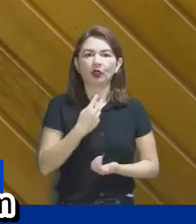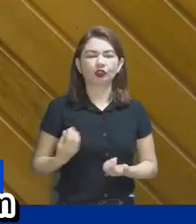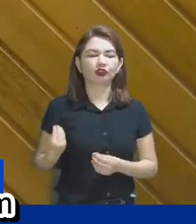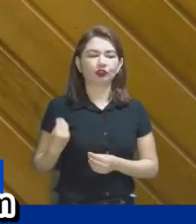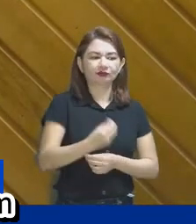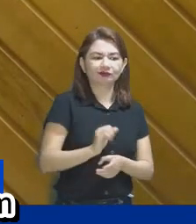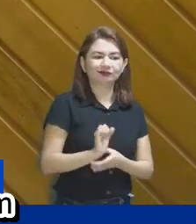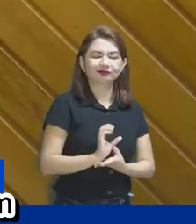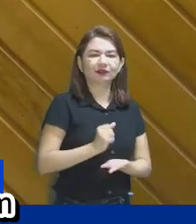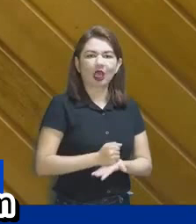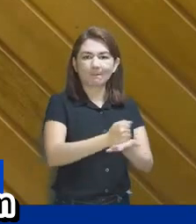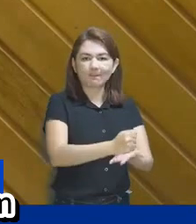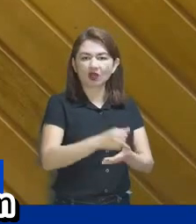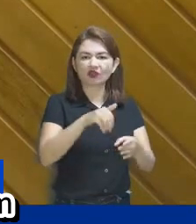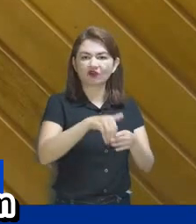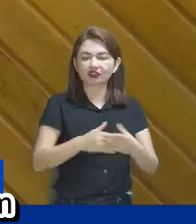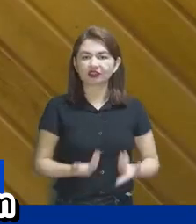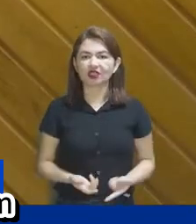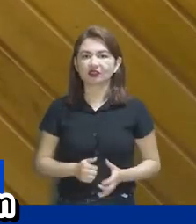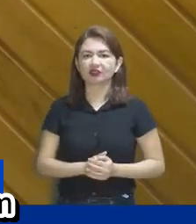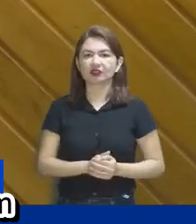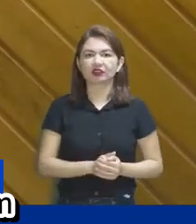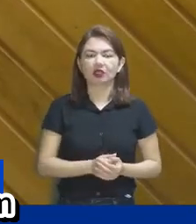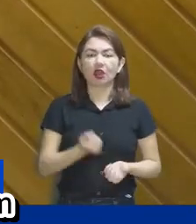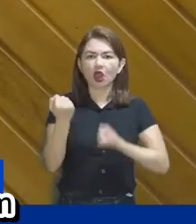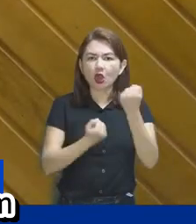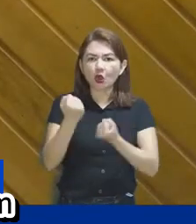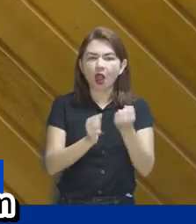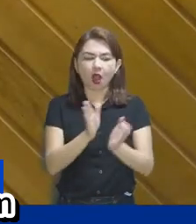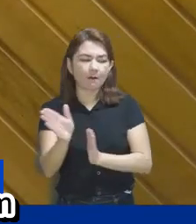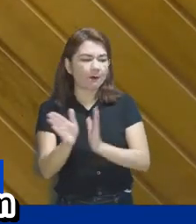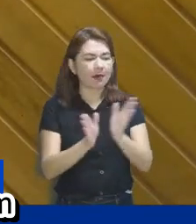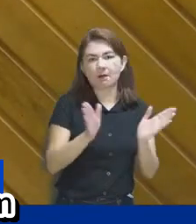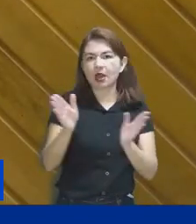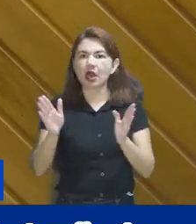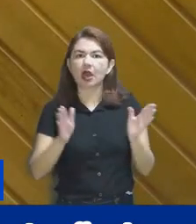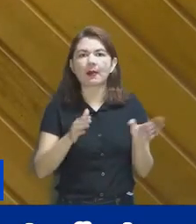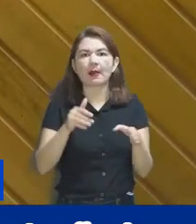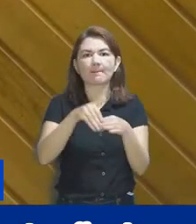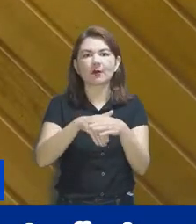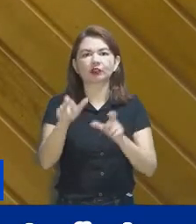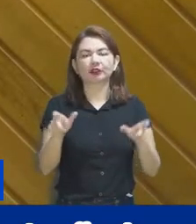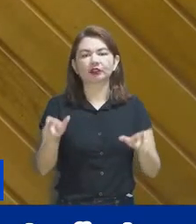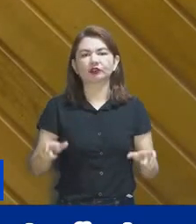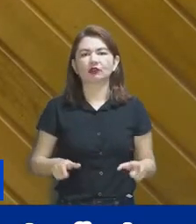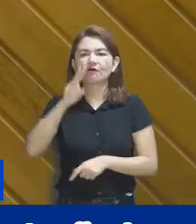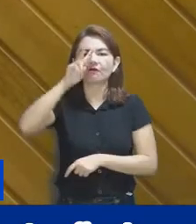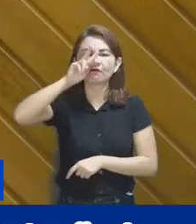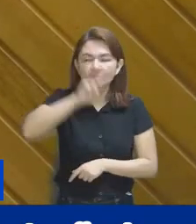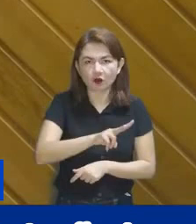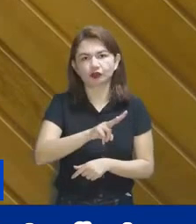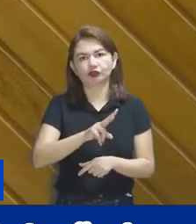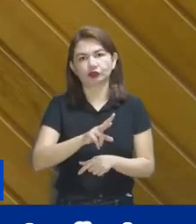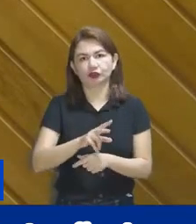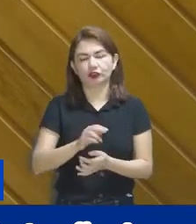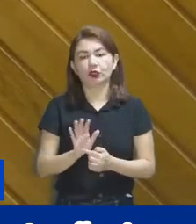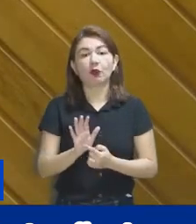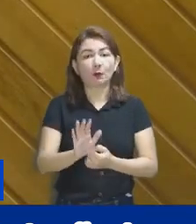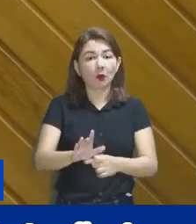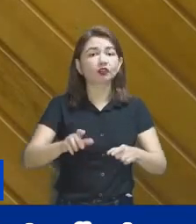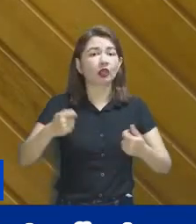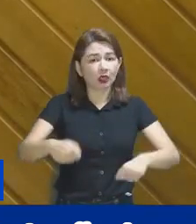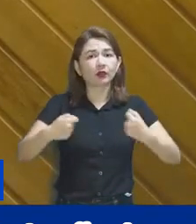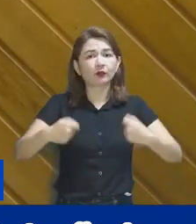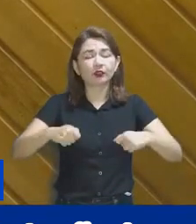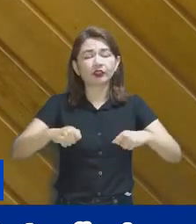caso, o transporte de eleitor ele tem uma construção jurisprudencial e doutrinária muito forte. E ela demonstra que tem que